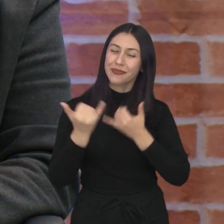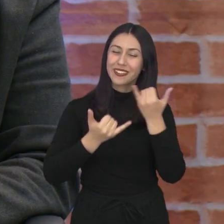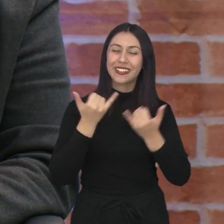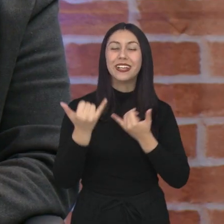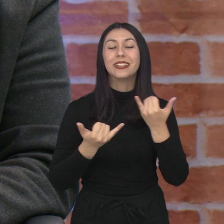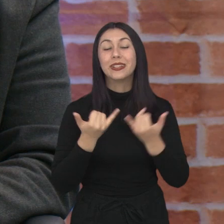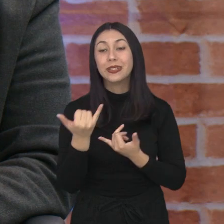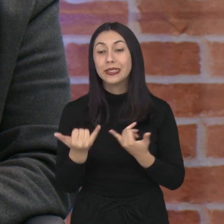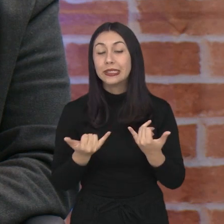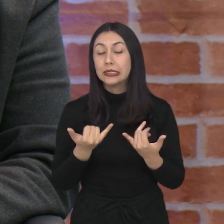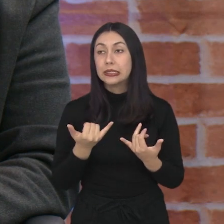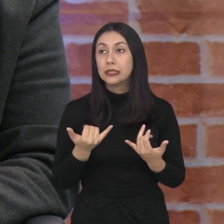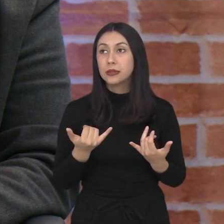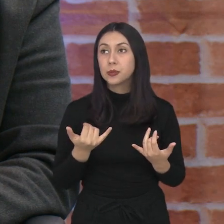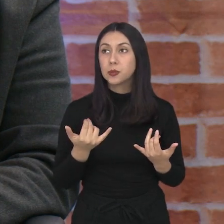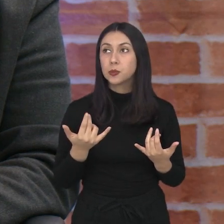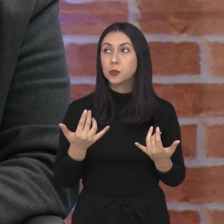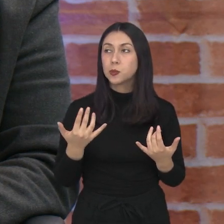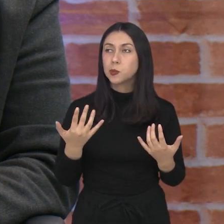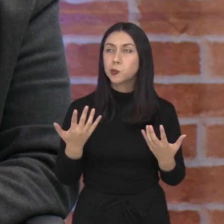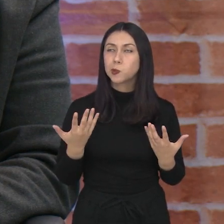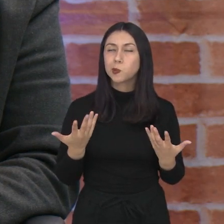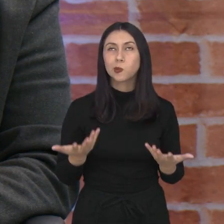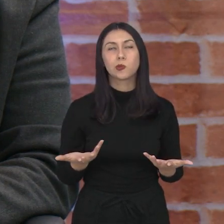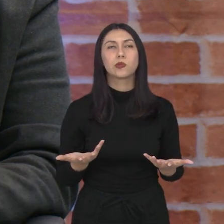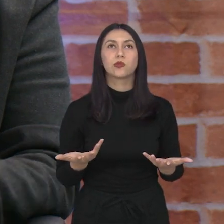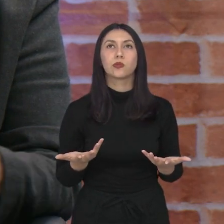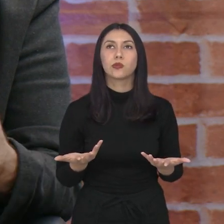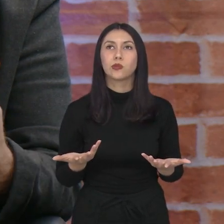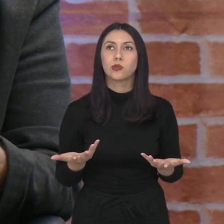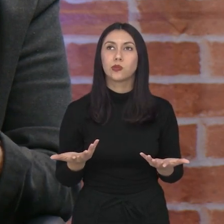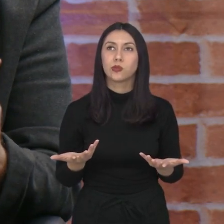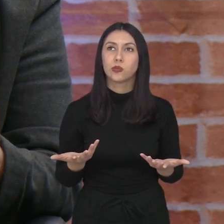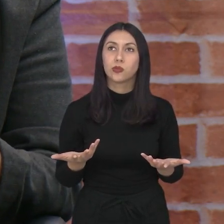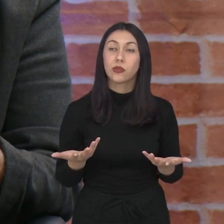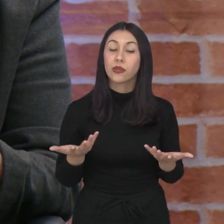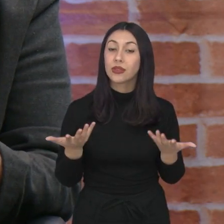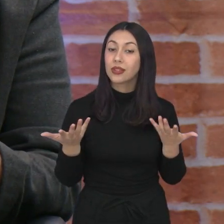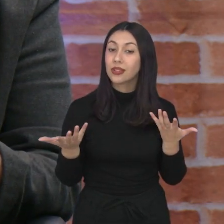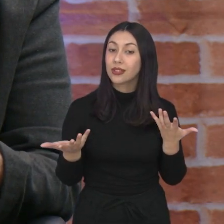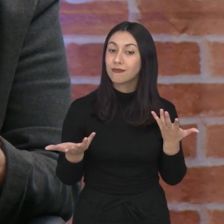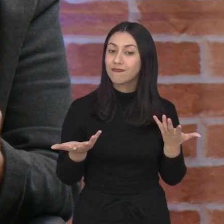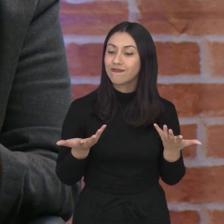Não, tô brincando. É uma coisa muito